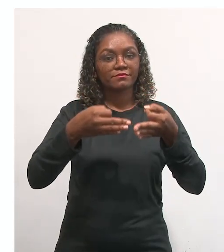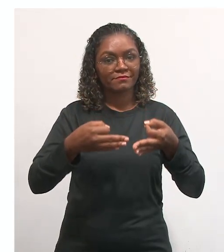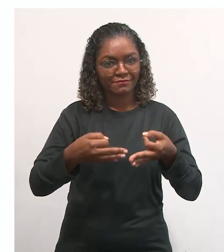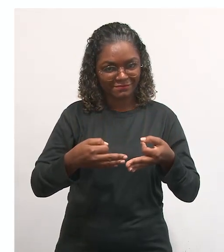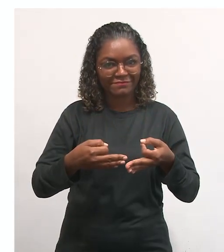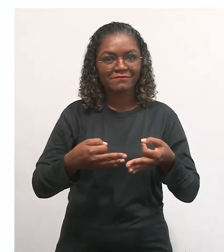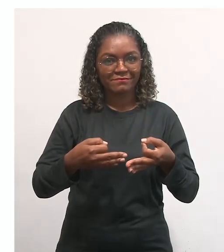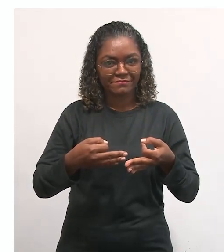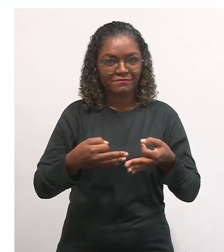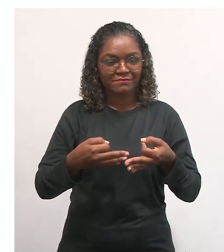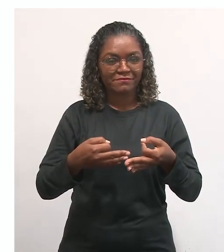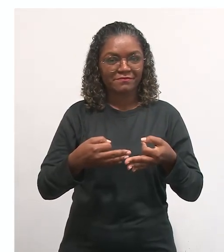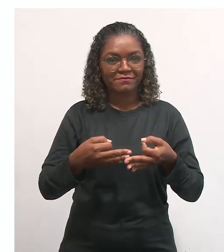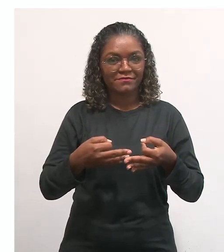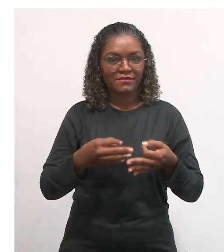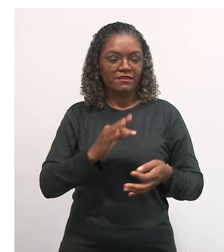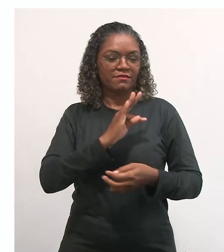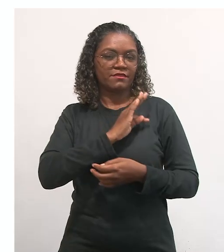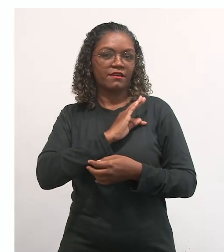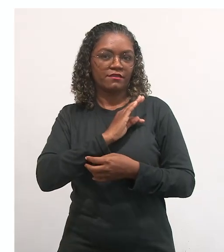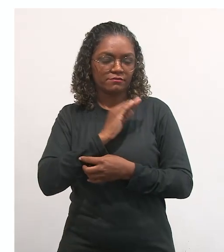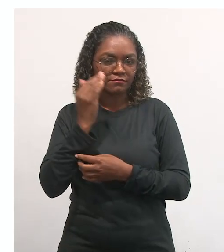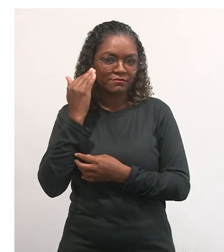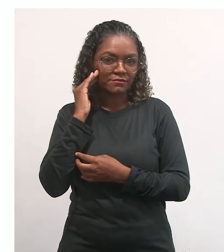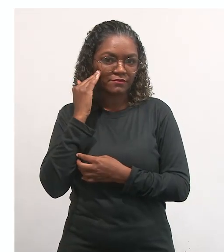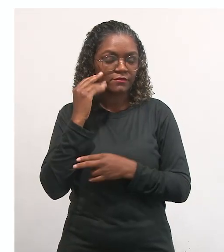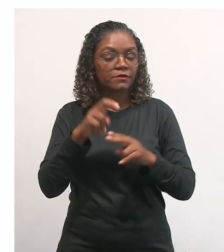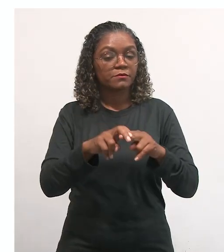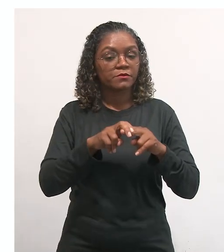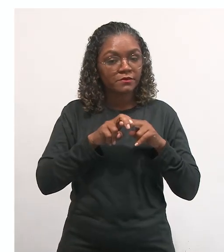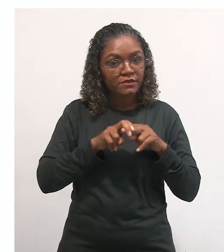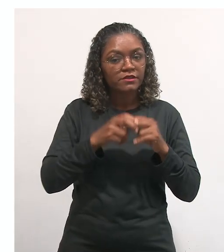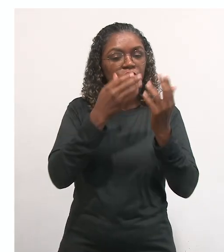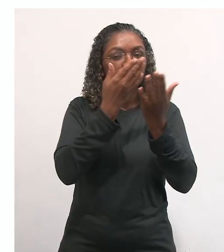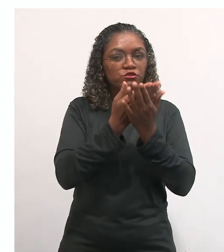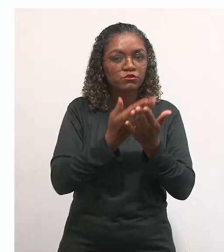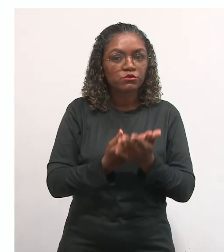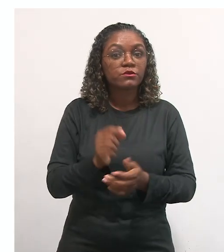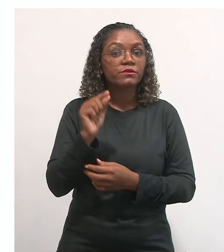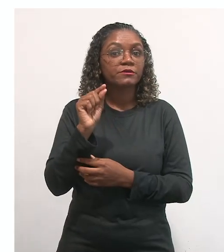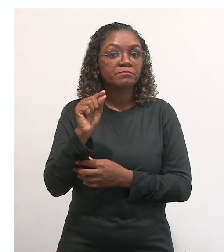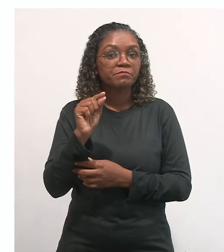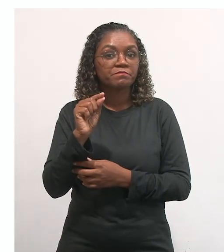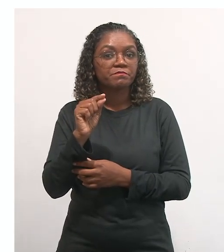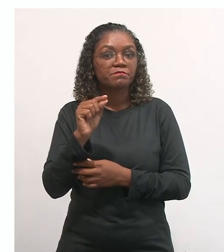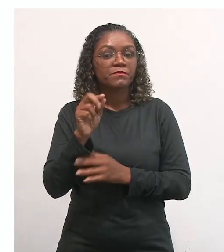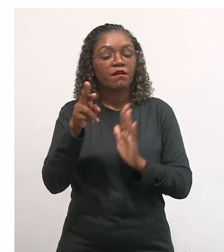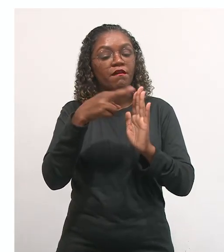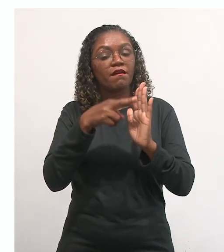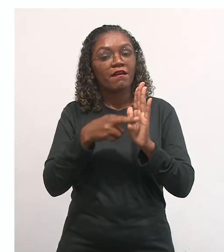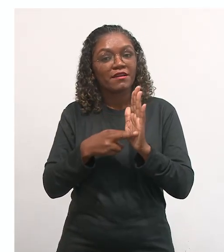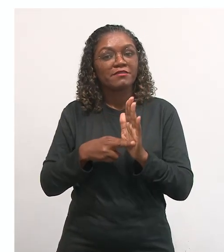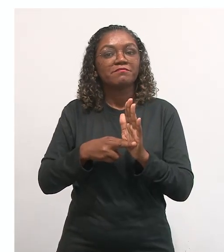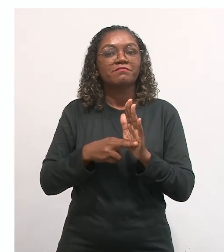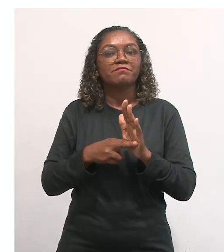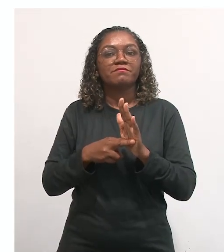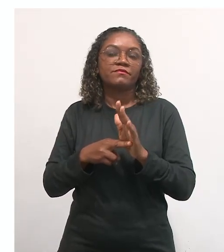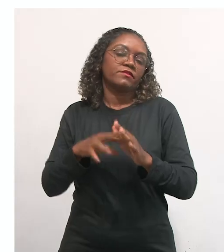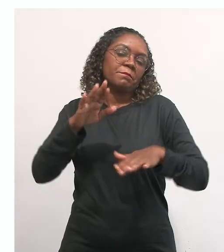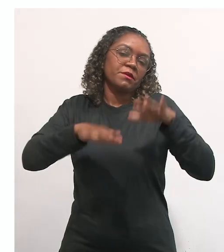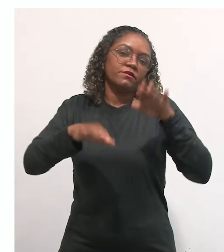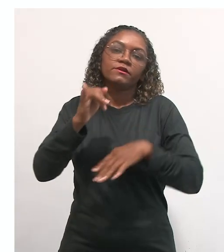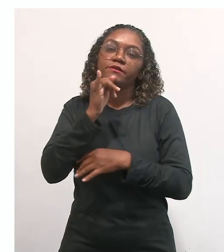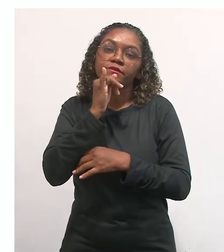fazer uma uma uma escrita técnica né É por isso que a gente estuda ali o manual né se se você trabalhar em órgãos públicos por